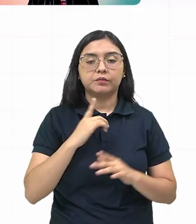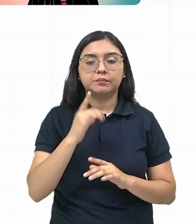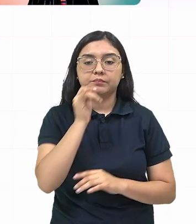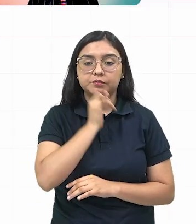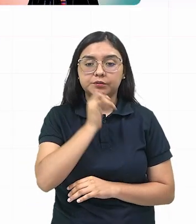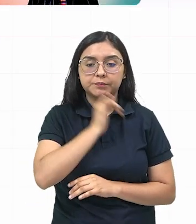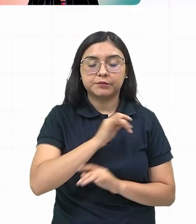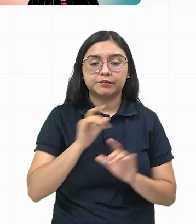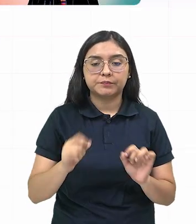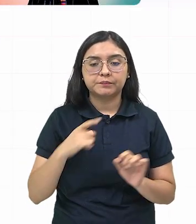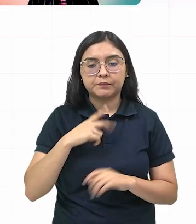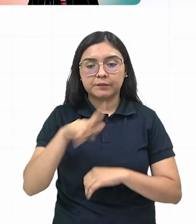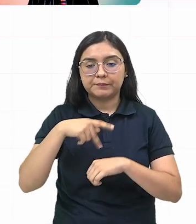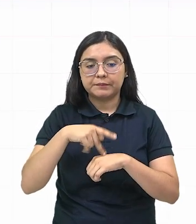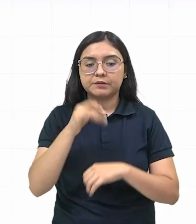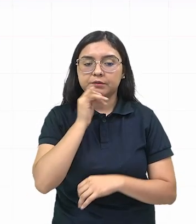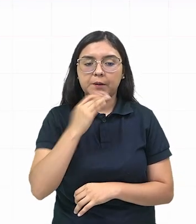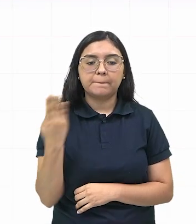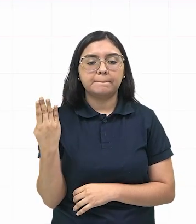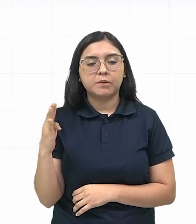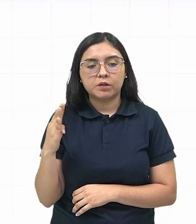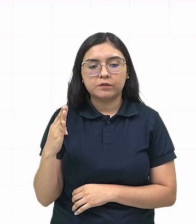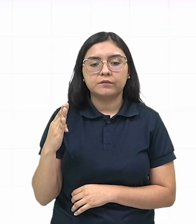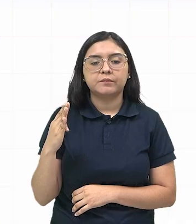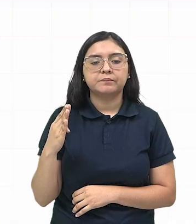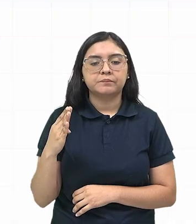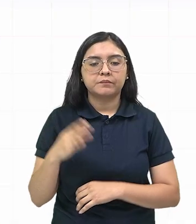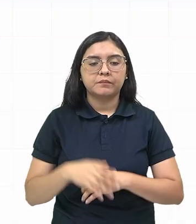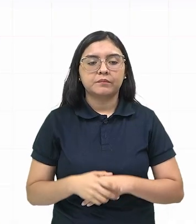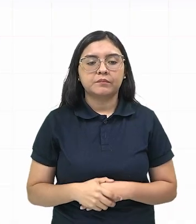por exemplo, em países como a Bolívia,